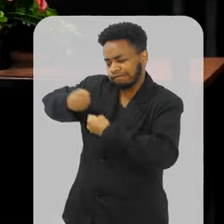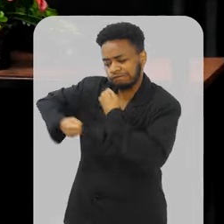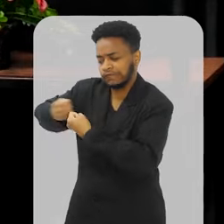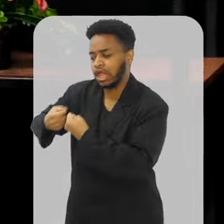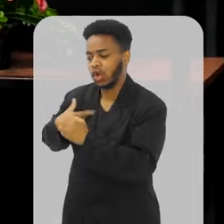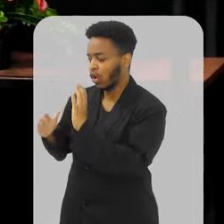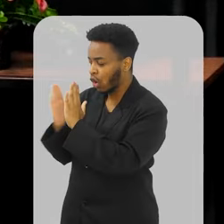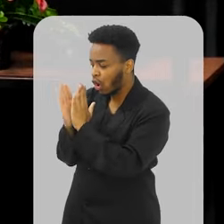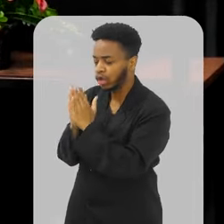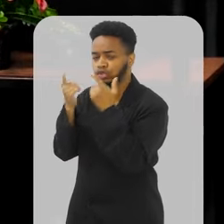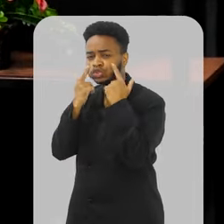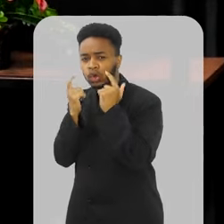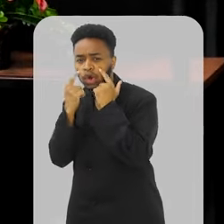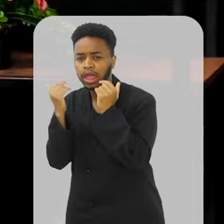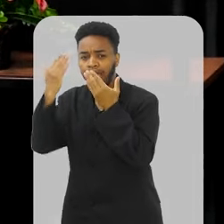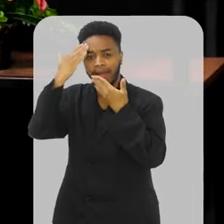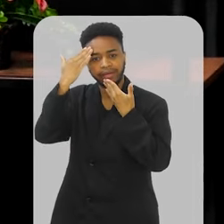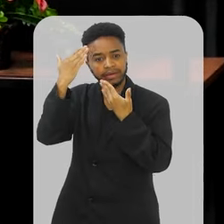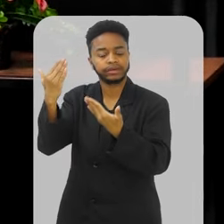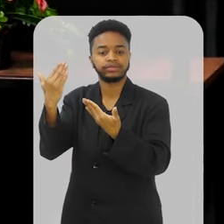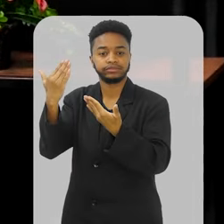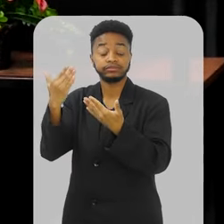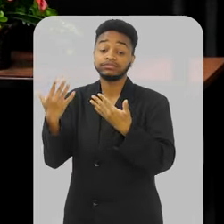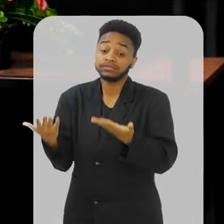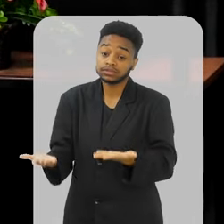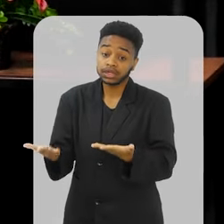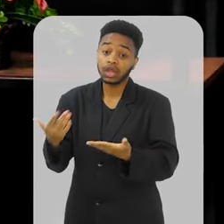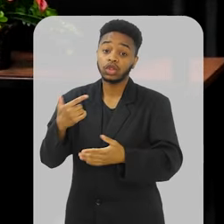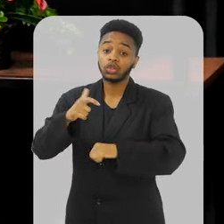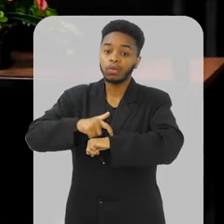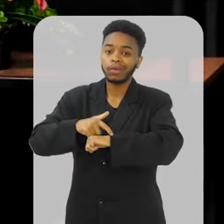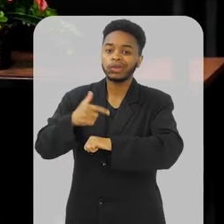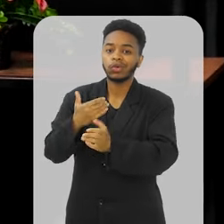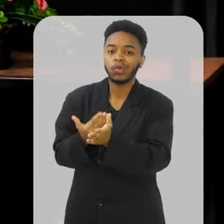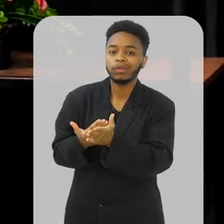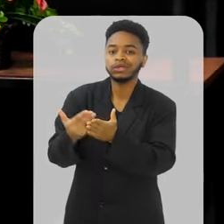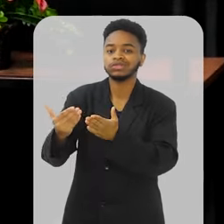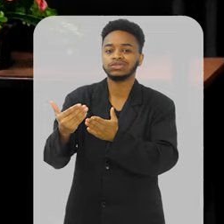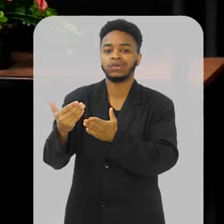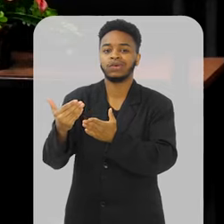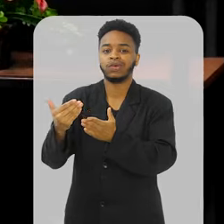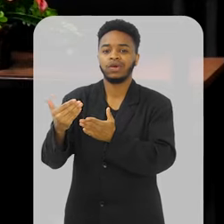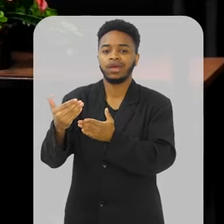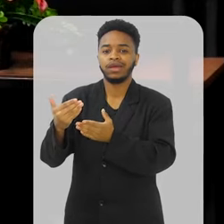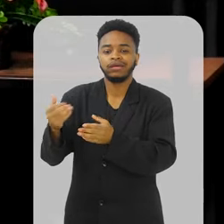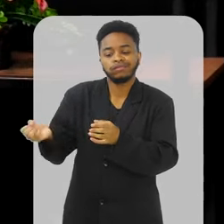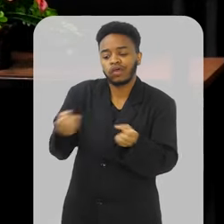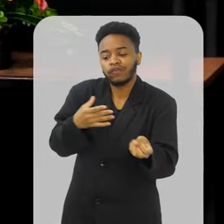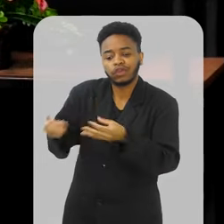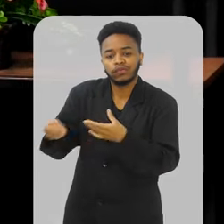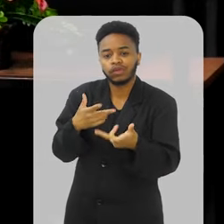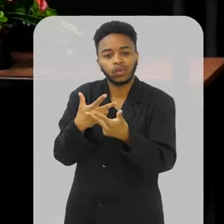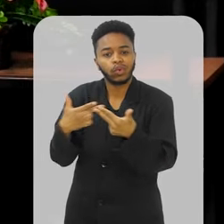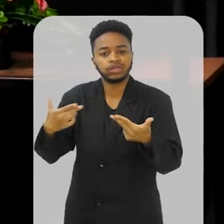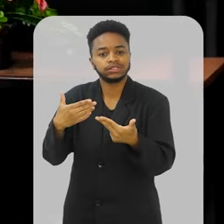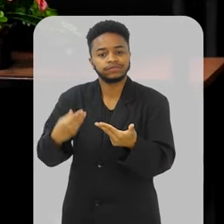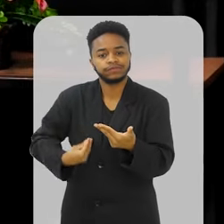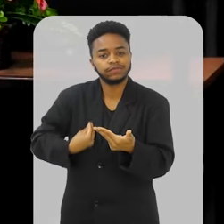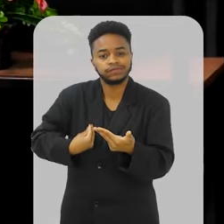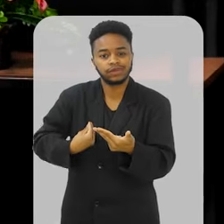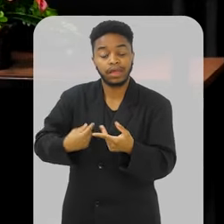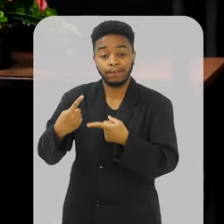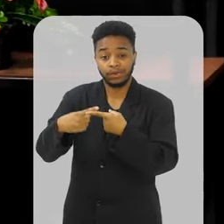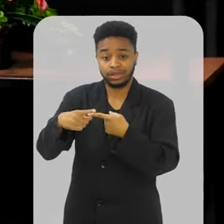Jorge para poder rezar chorar agradecer e ali então começou Uma Grande Aventura viver a